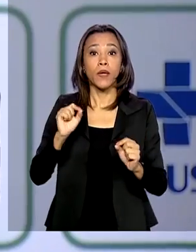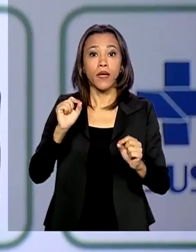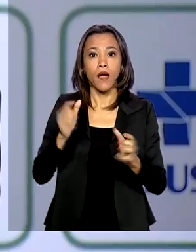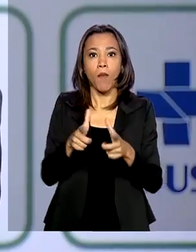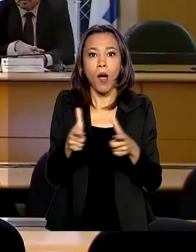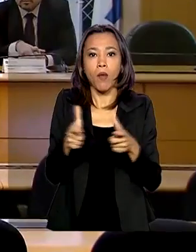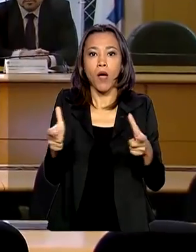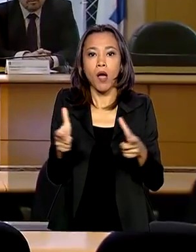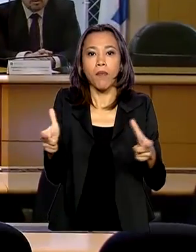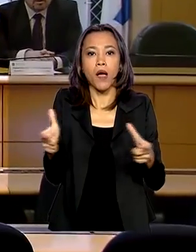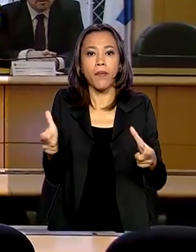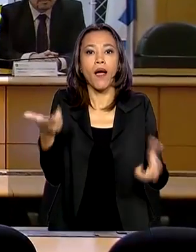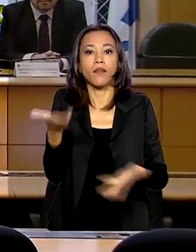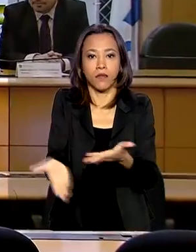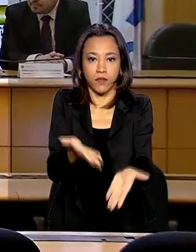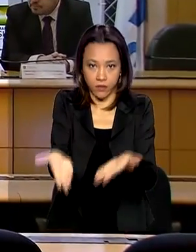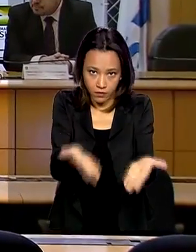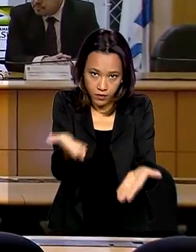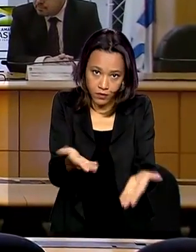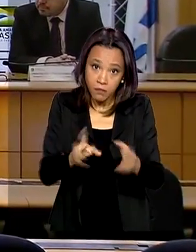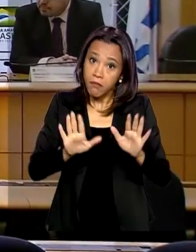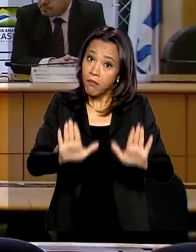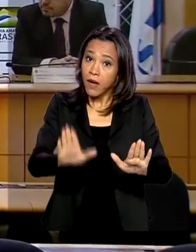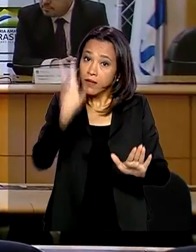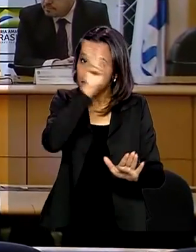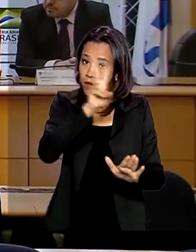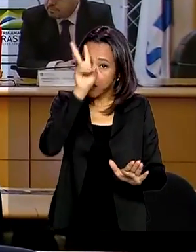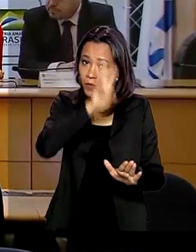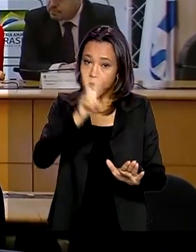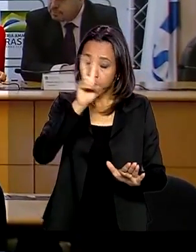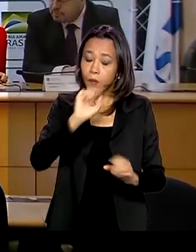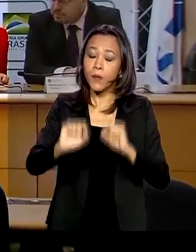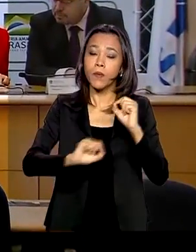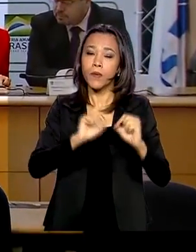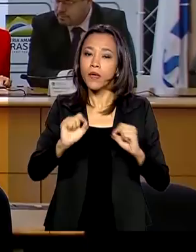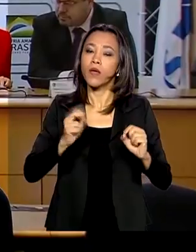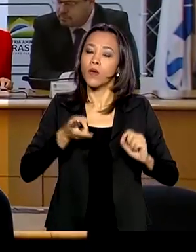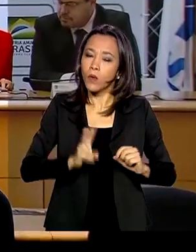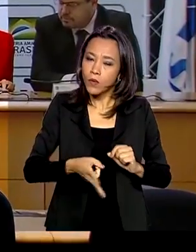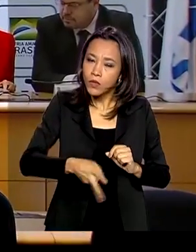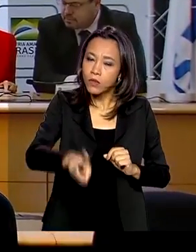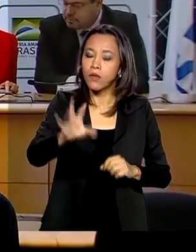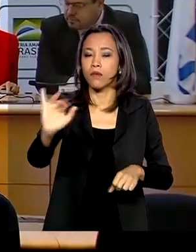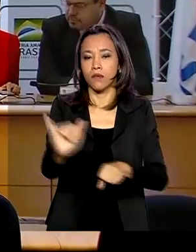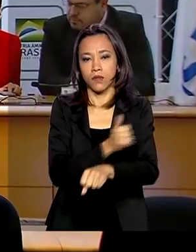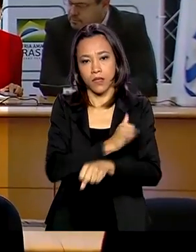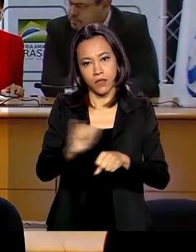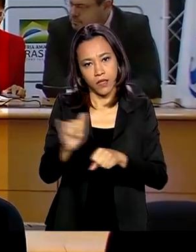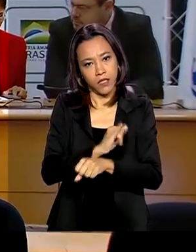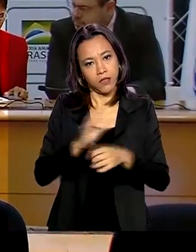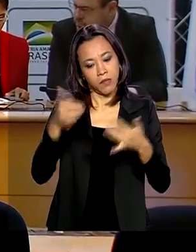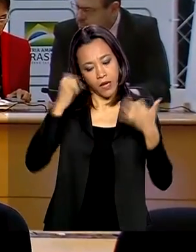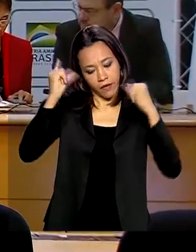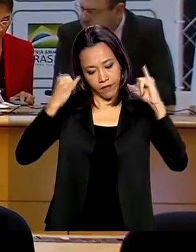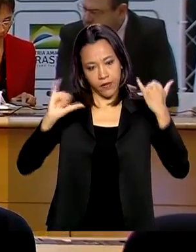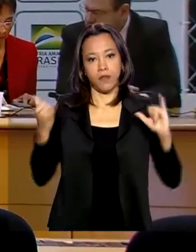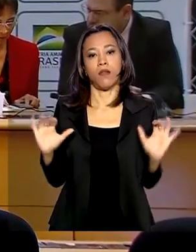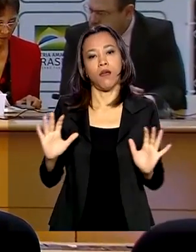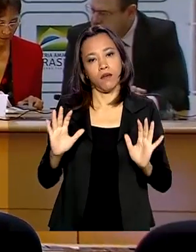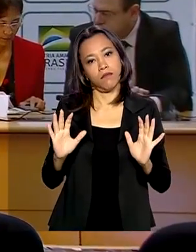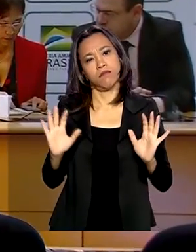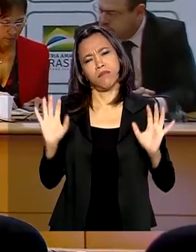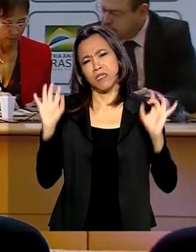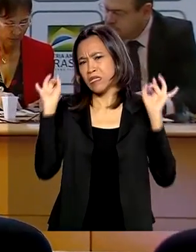atendimento. Mas lembrou da necessidade de reforçar as medidas de prevenção e os cuidados especialmente